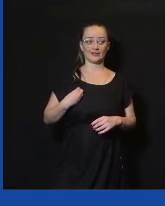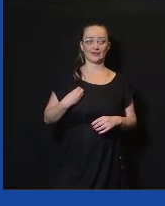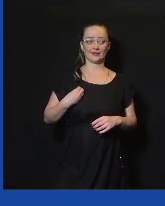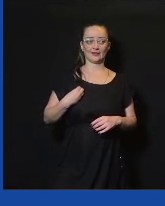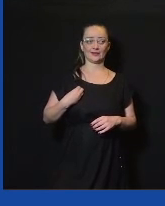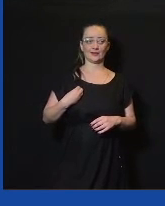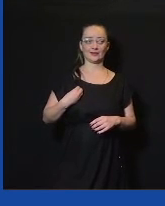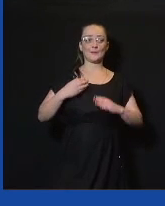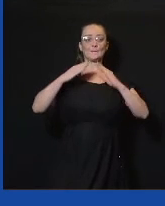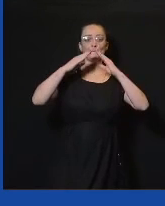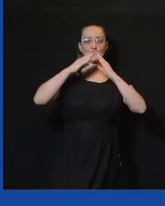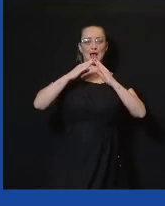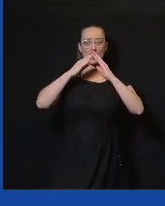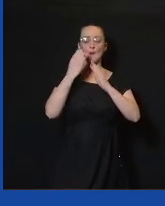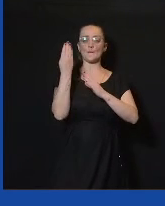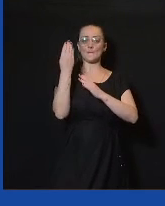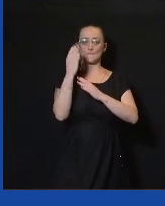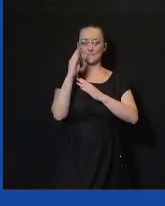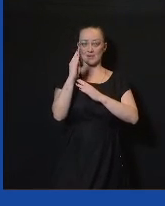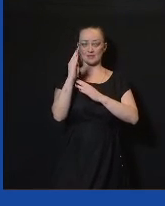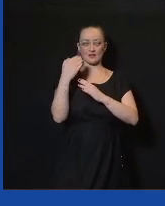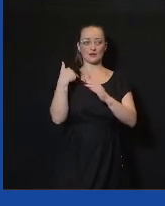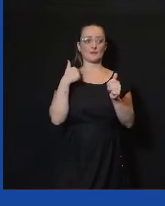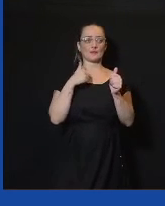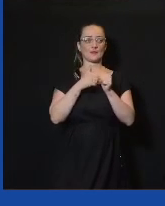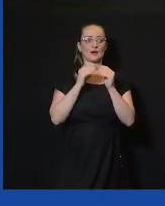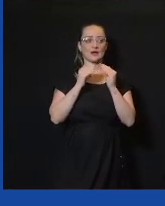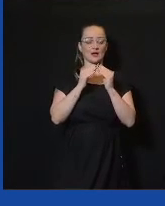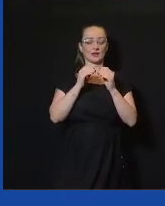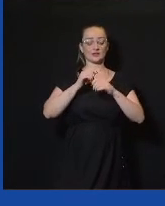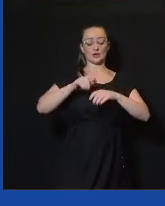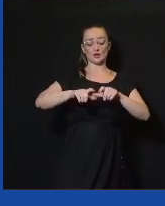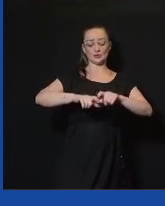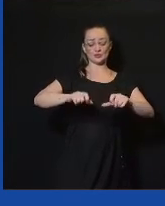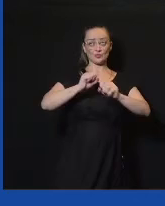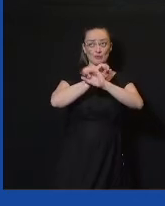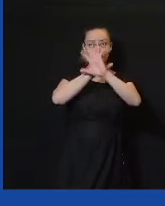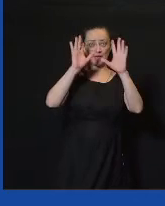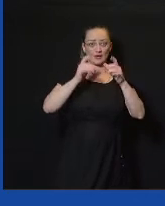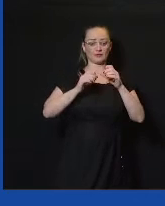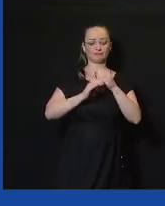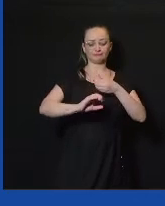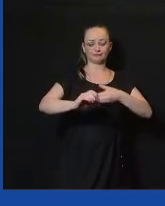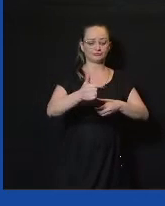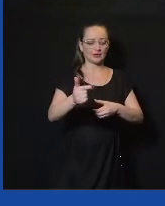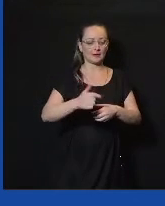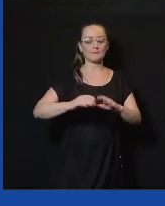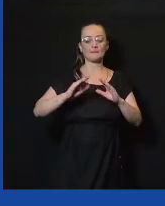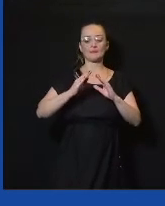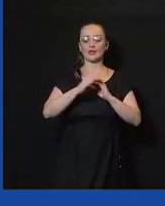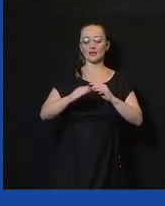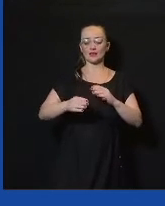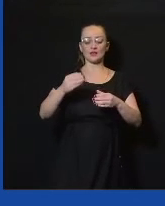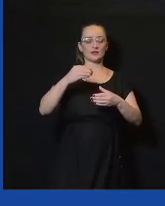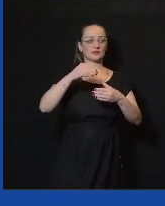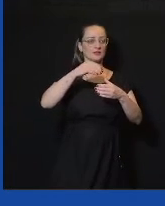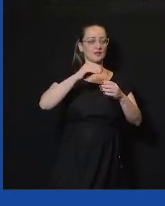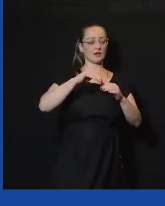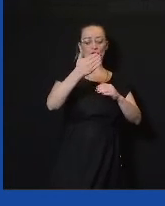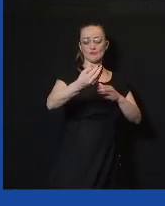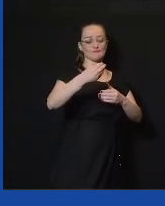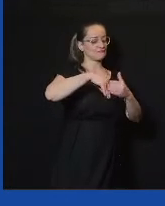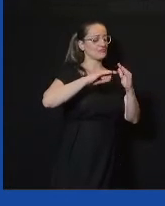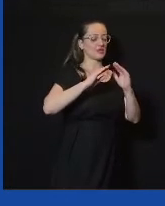barraco de madeira, enquanto eu tiver esgoto ao céu aberto, enquanto eu tiver criança fora de creche, enquanto eu tiver rua sem